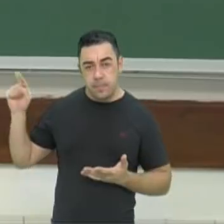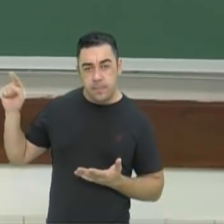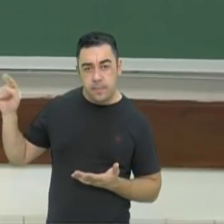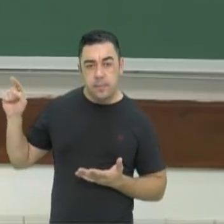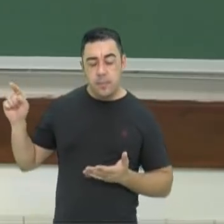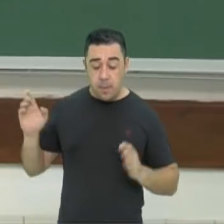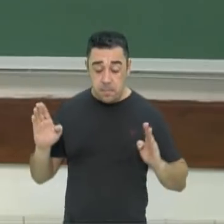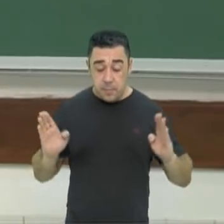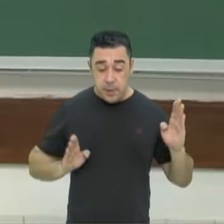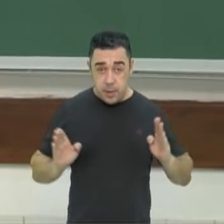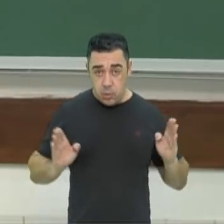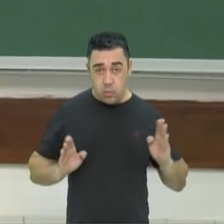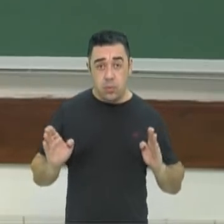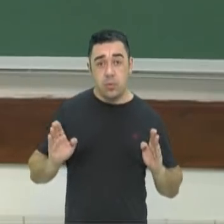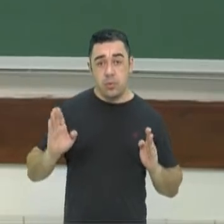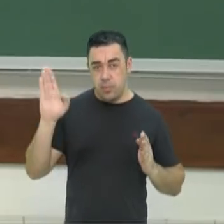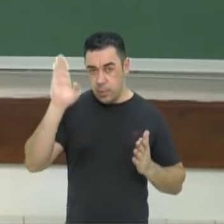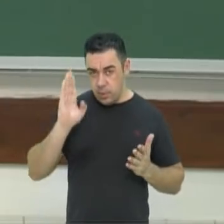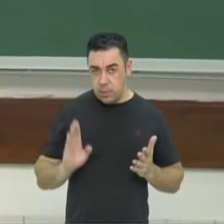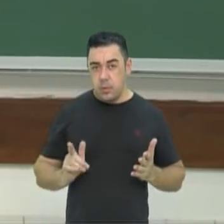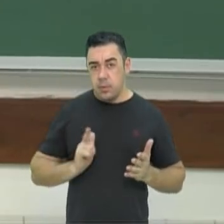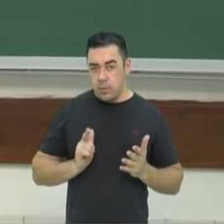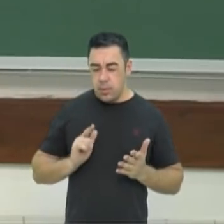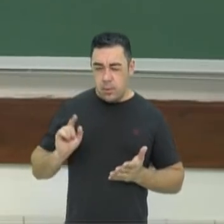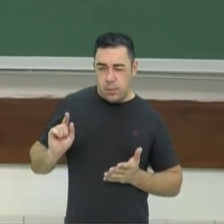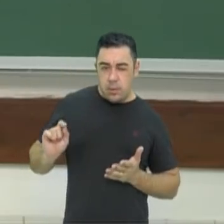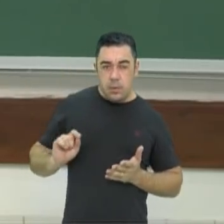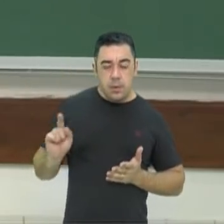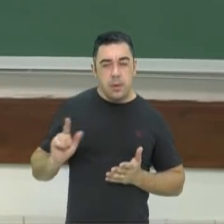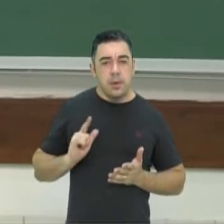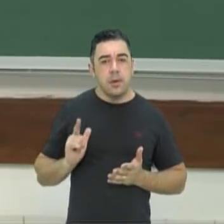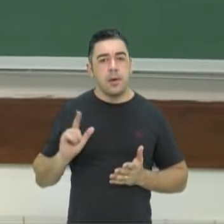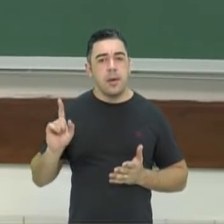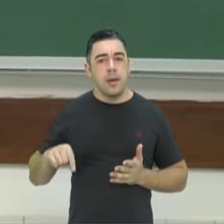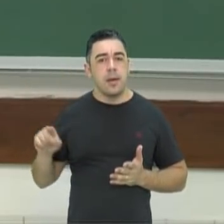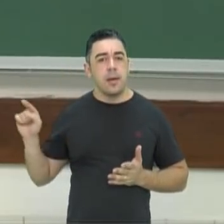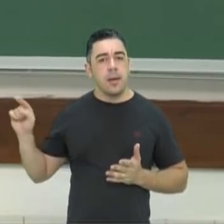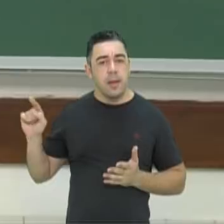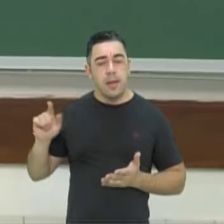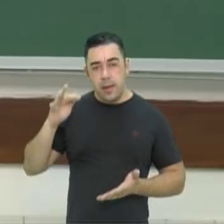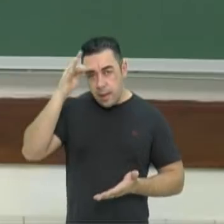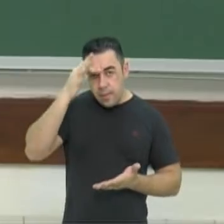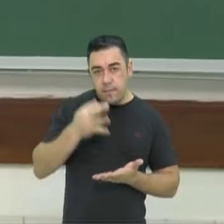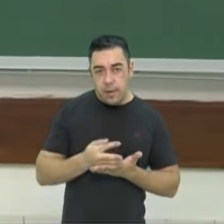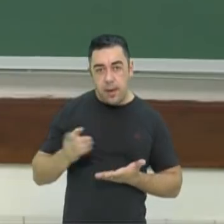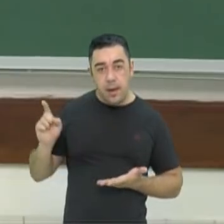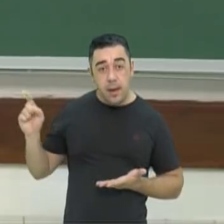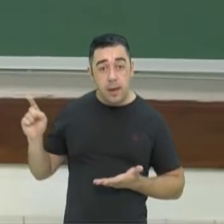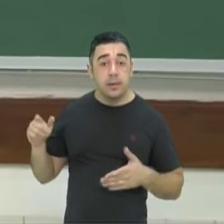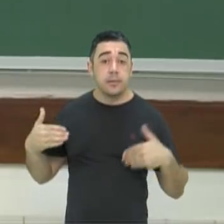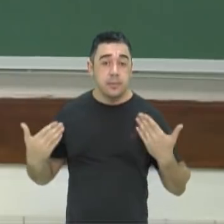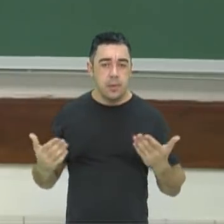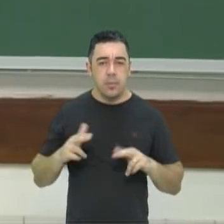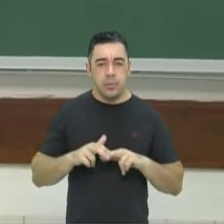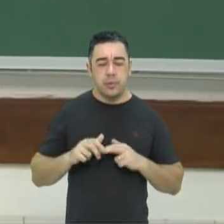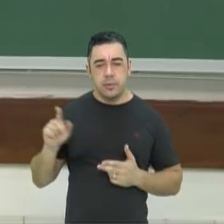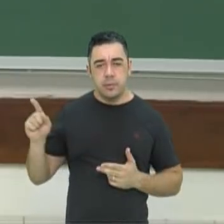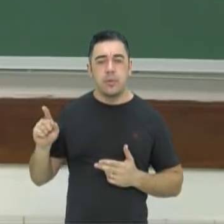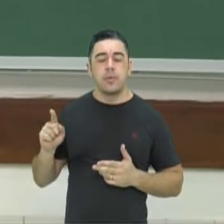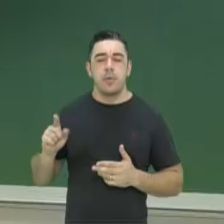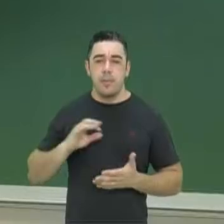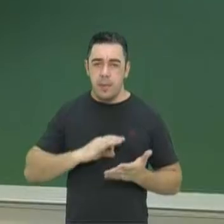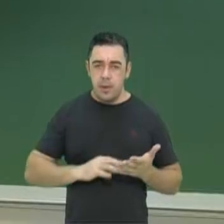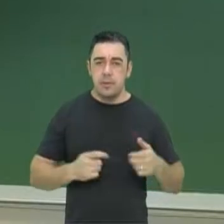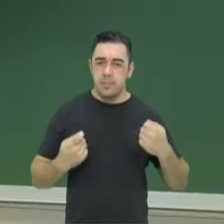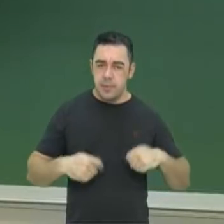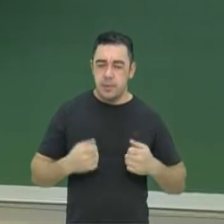desse período, né, do Brasil, que estava sendo ali muito levado por essa questão da fé cristã. Então, o padre Antônio Vieira diz